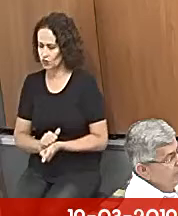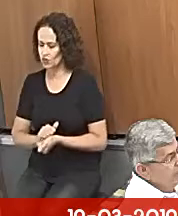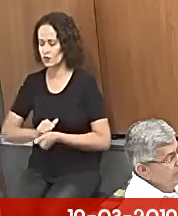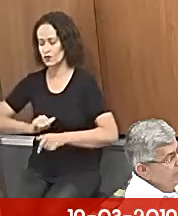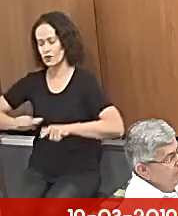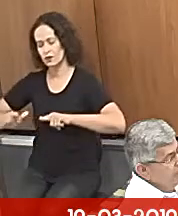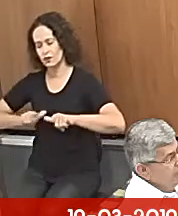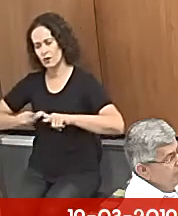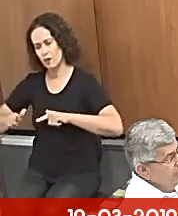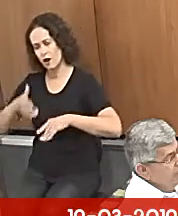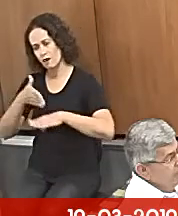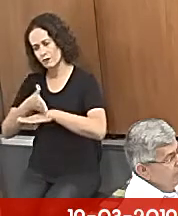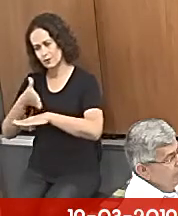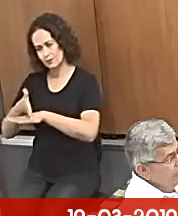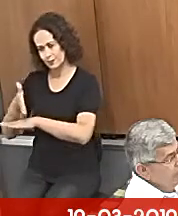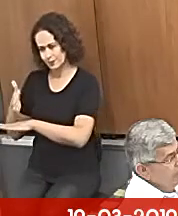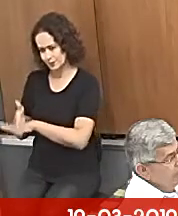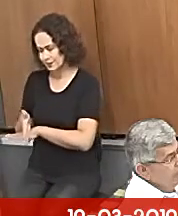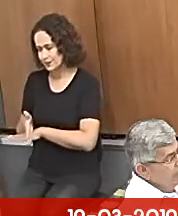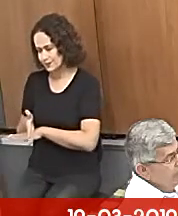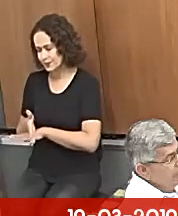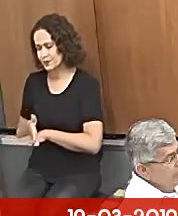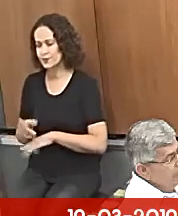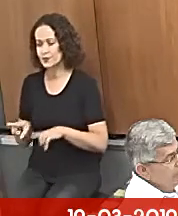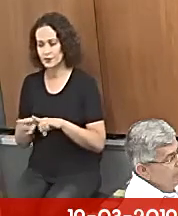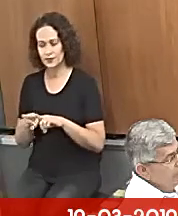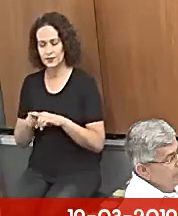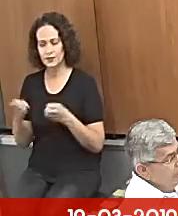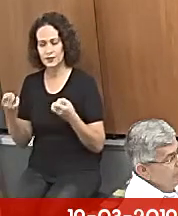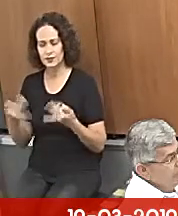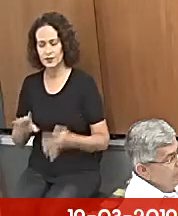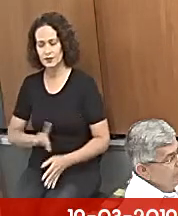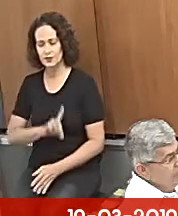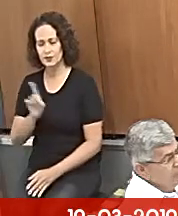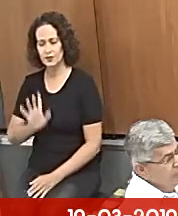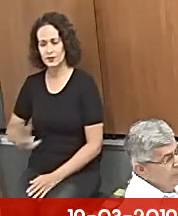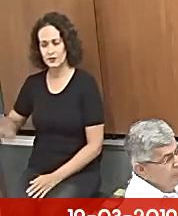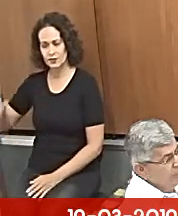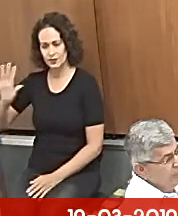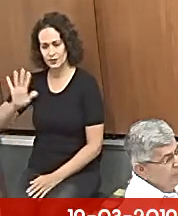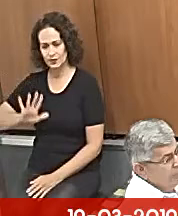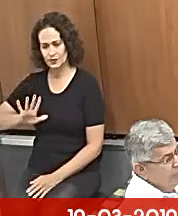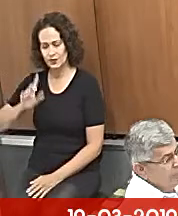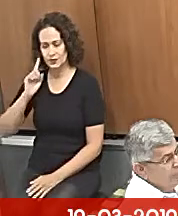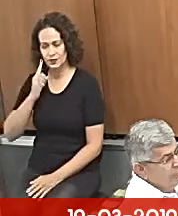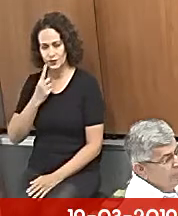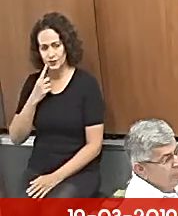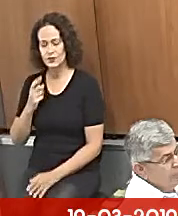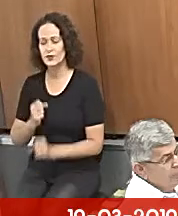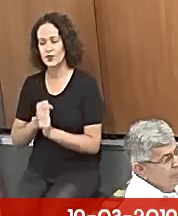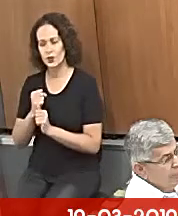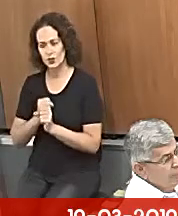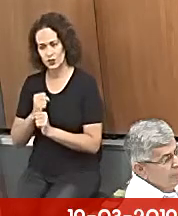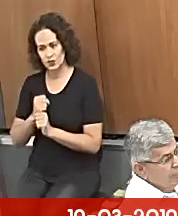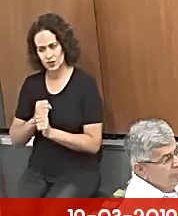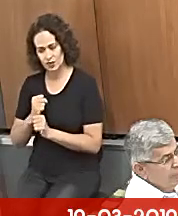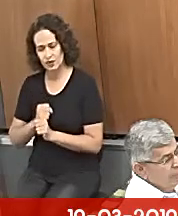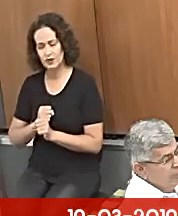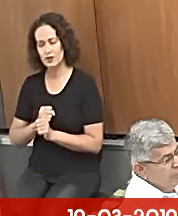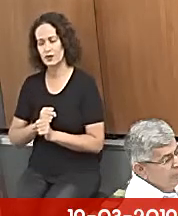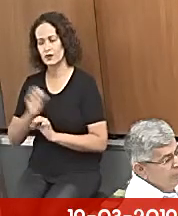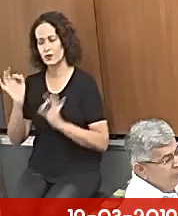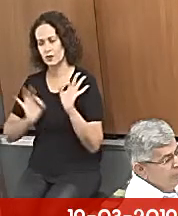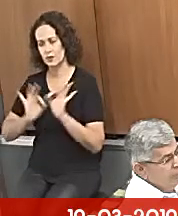de trabalho e falando a ida do dia nacional do surdo todos os anos nós preparamos uma festa